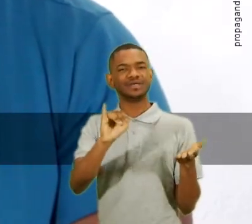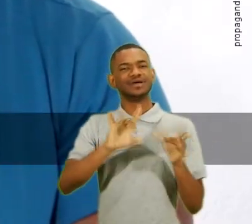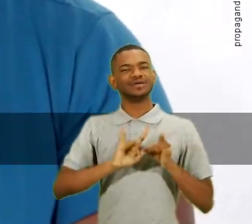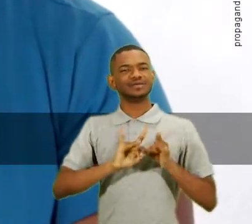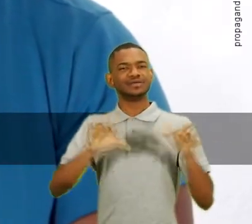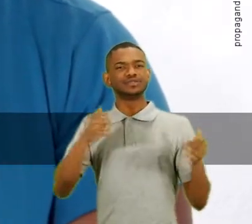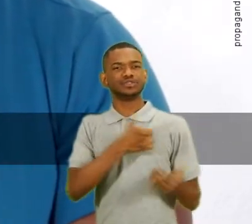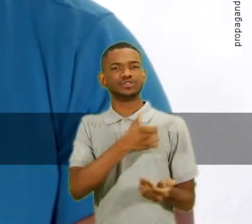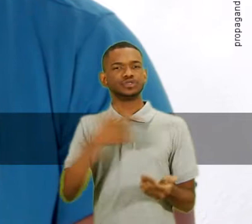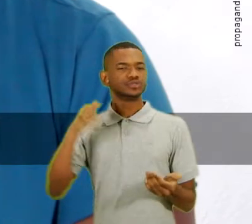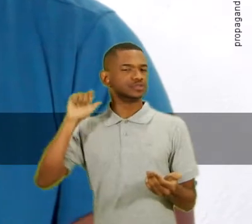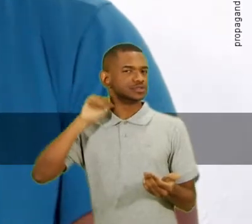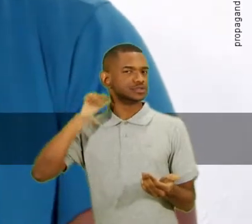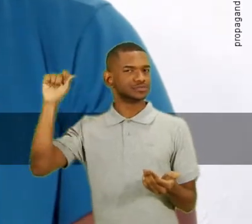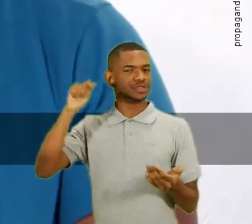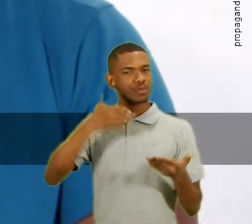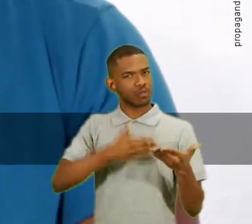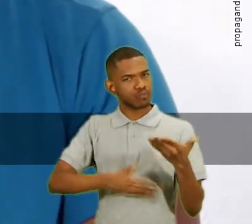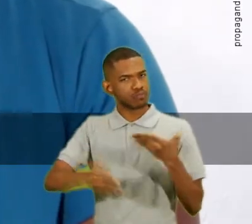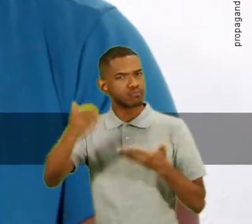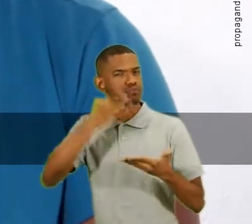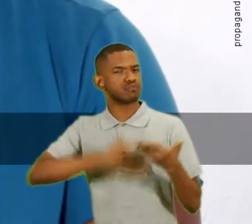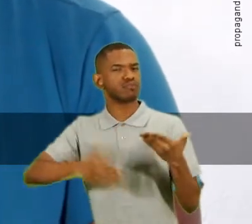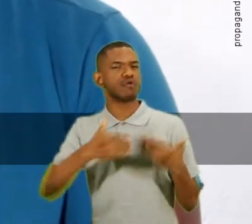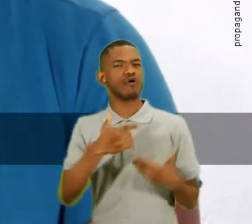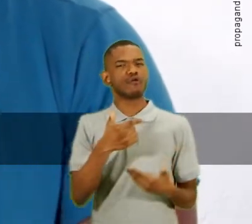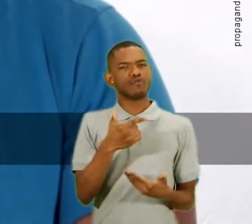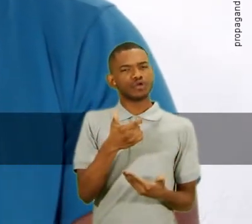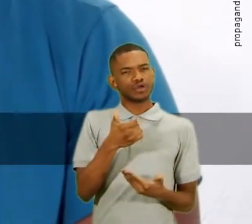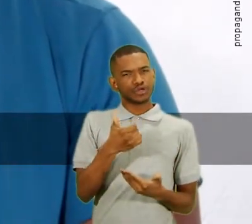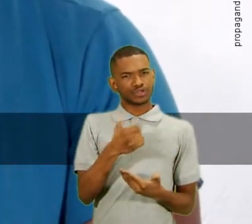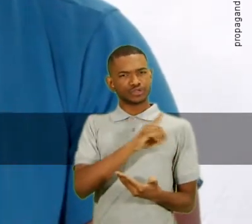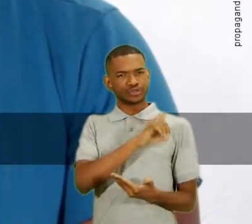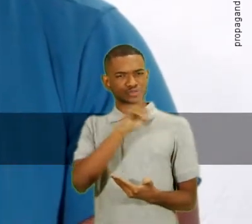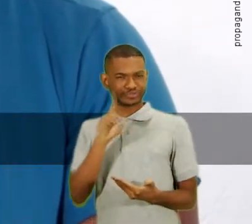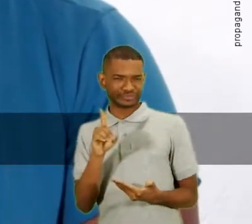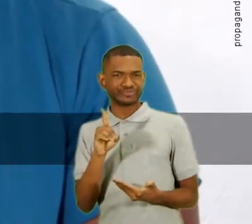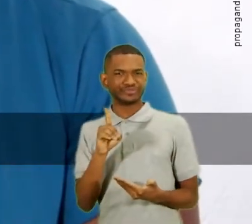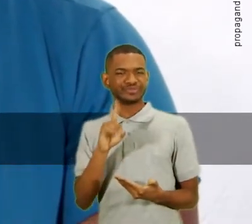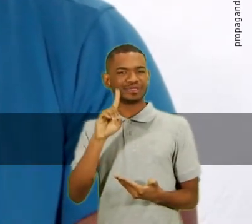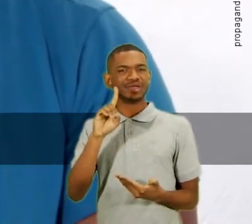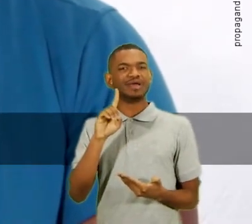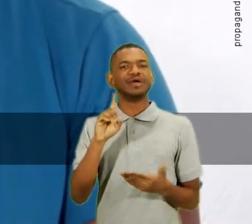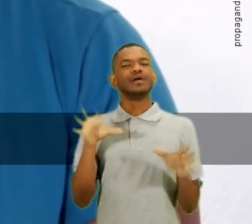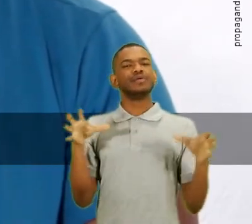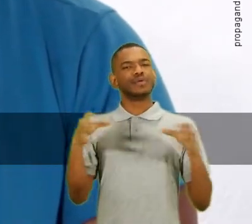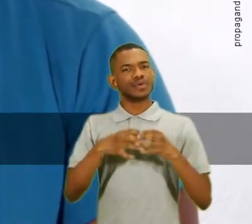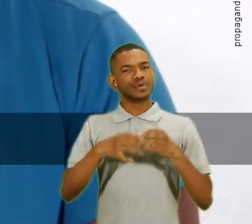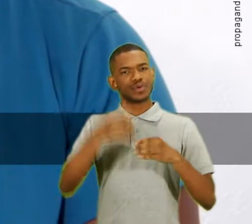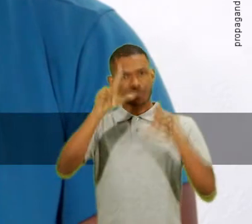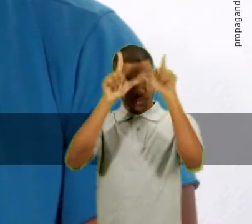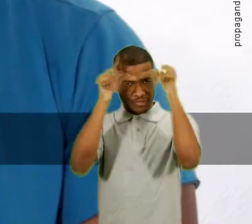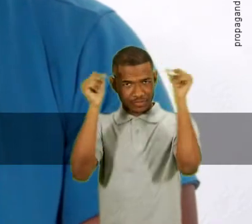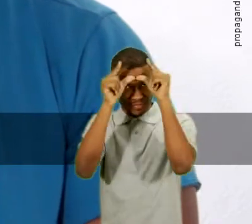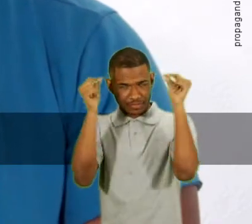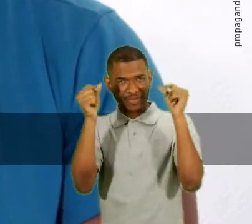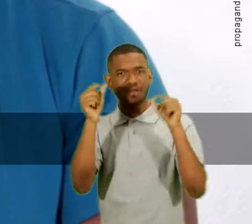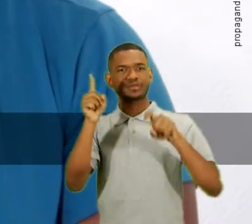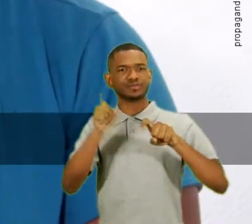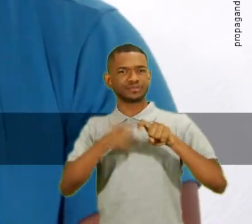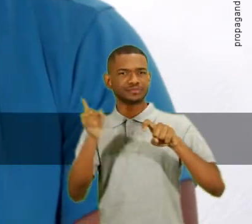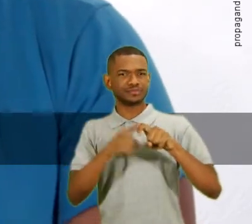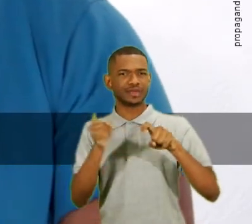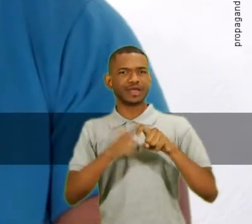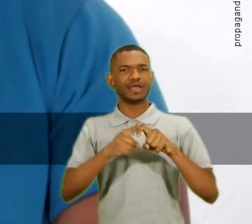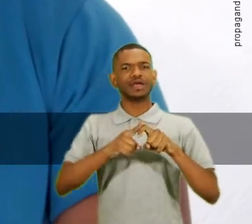sendo 21 dias depois e tanta equipe de enfermagem como os médicos como os aparelhos tem uma